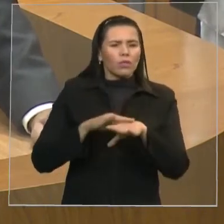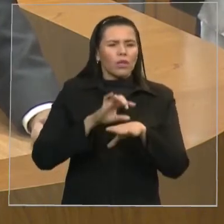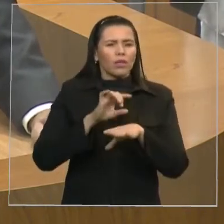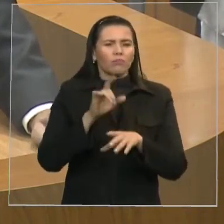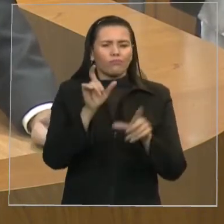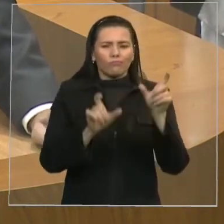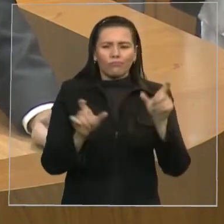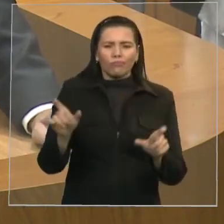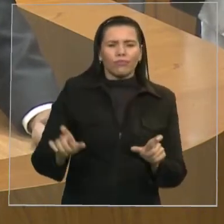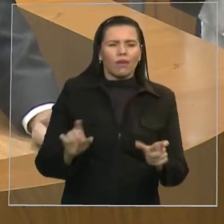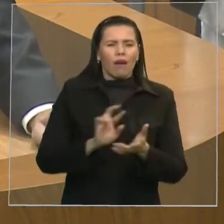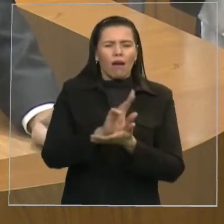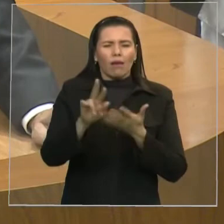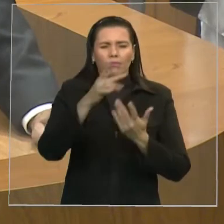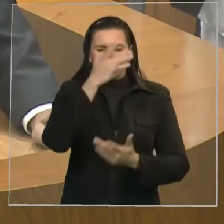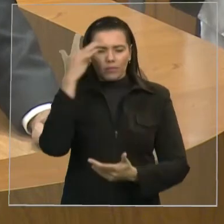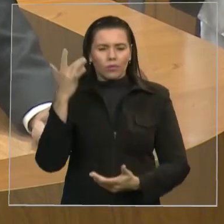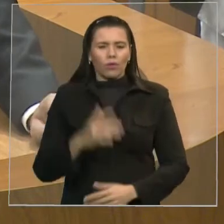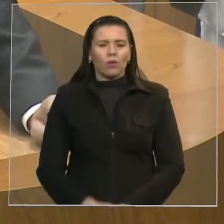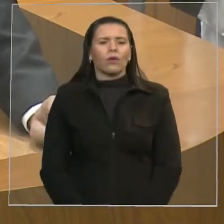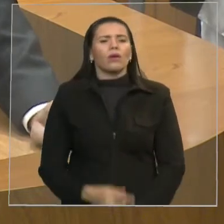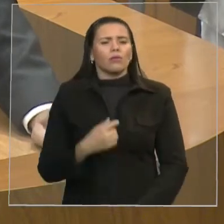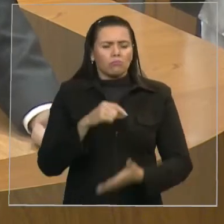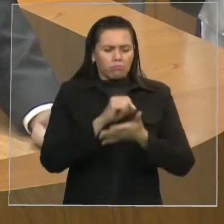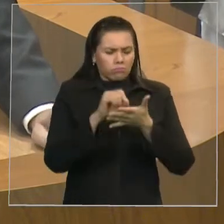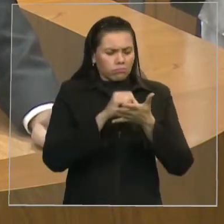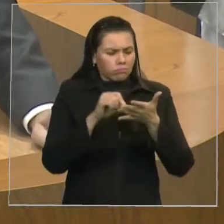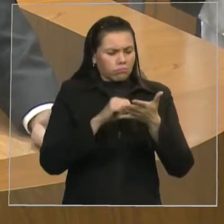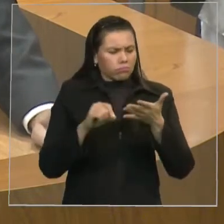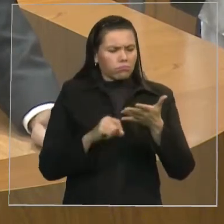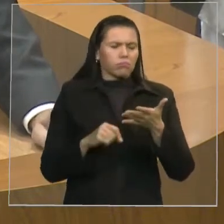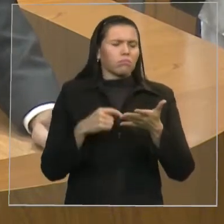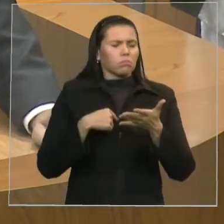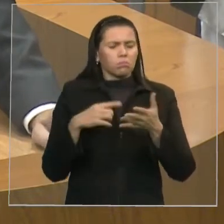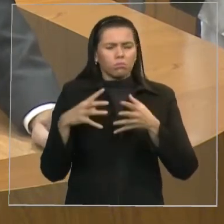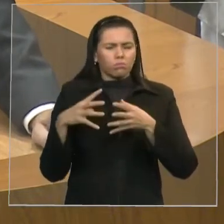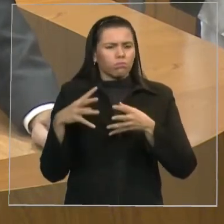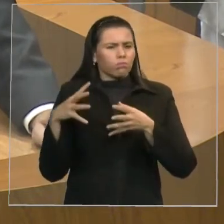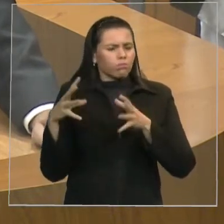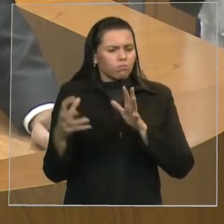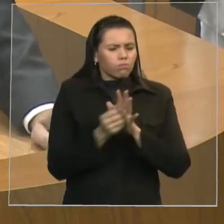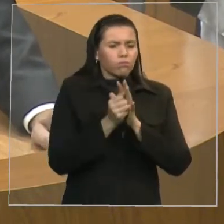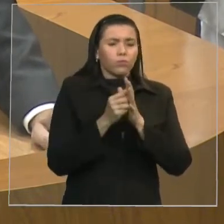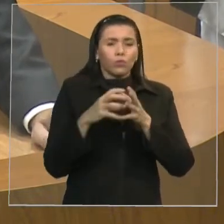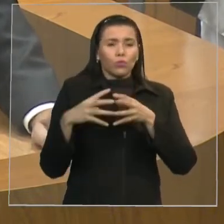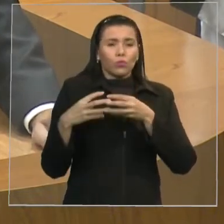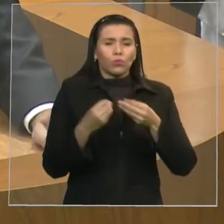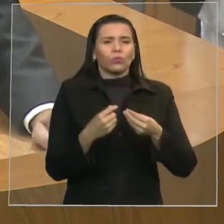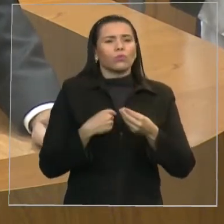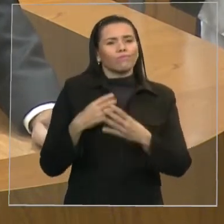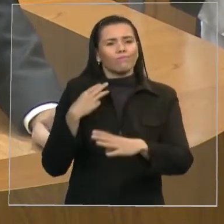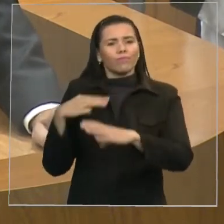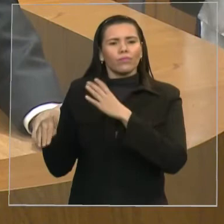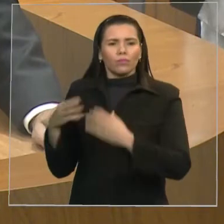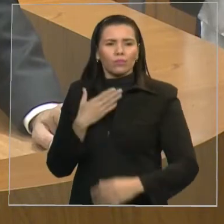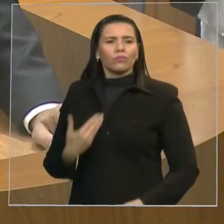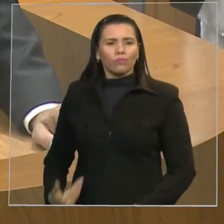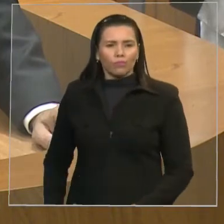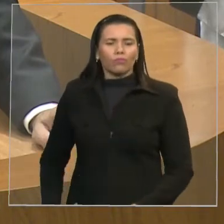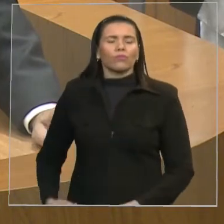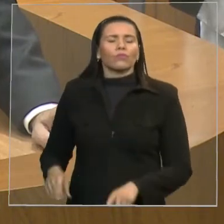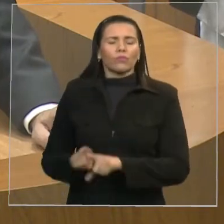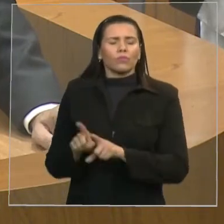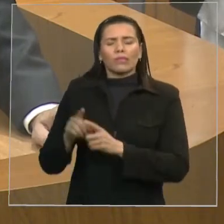que se chegue aos competentes órgãos do governo do Estado para que seja, em um curto prazo de